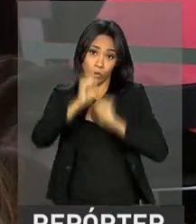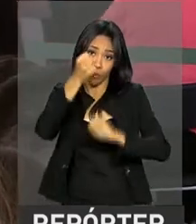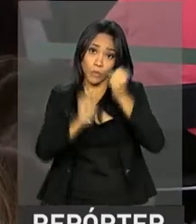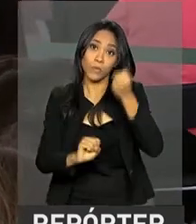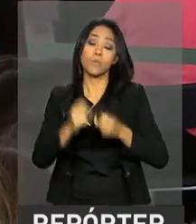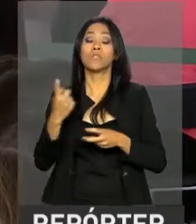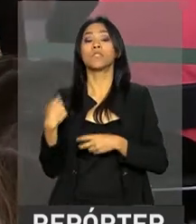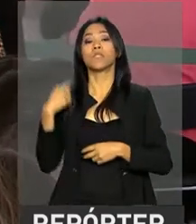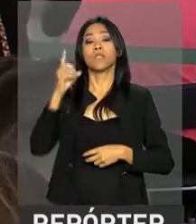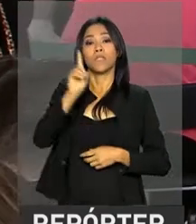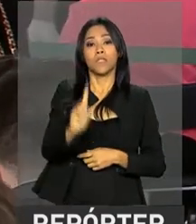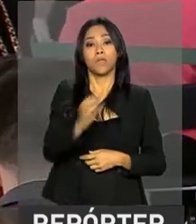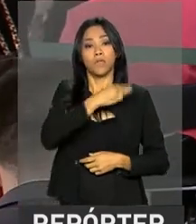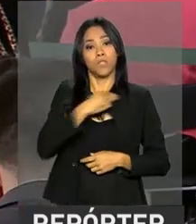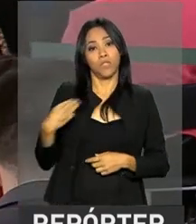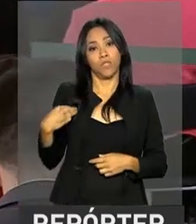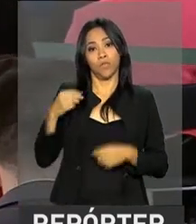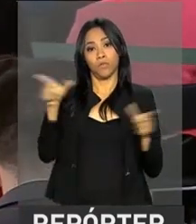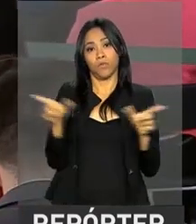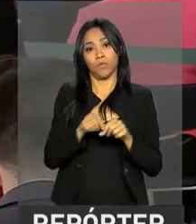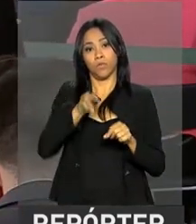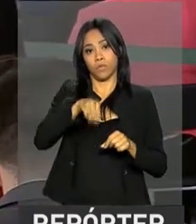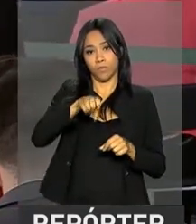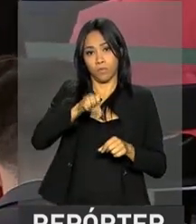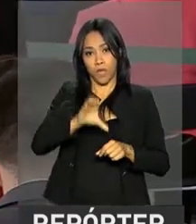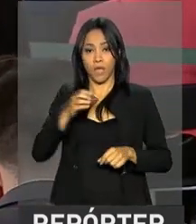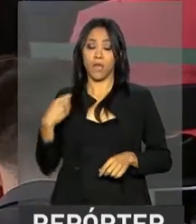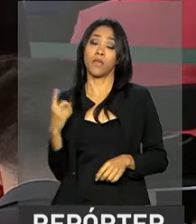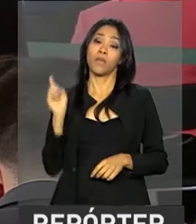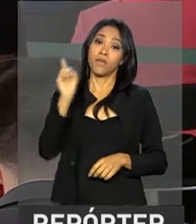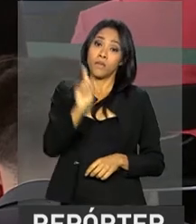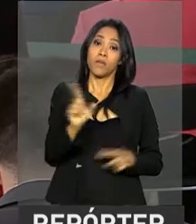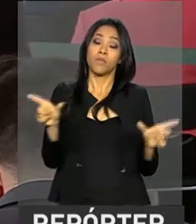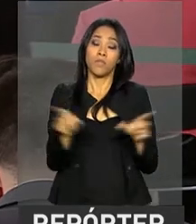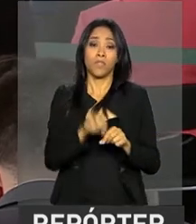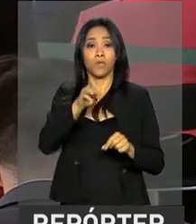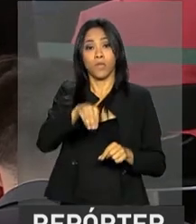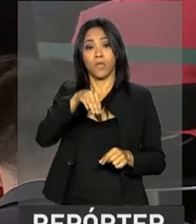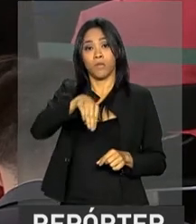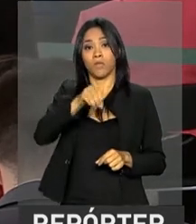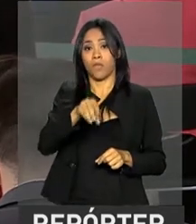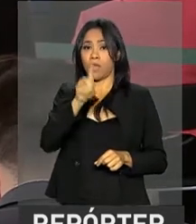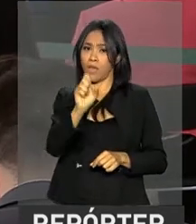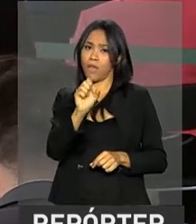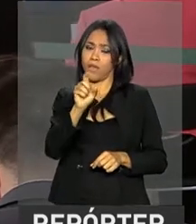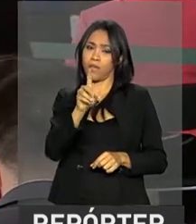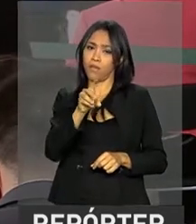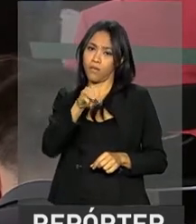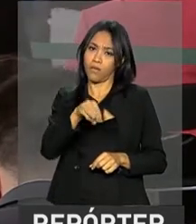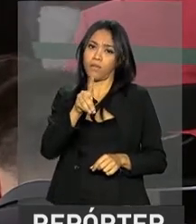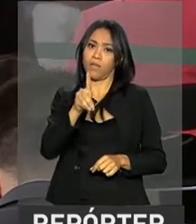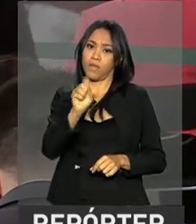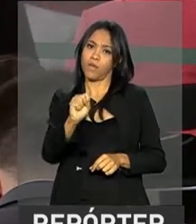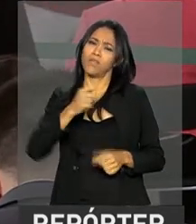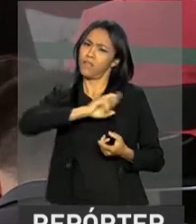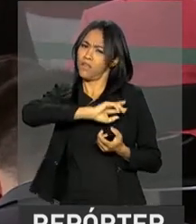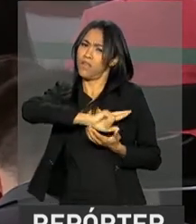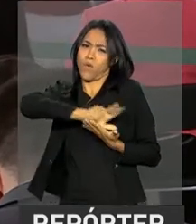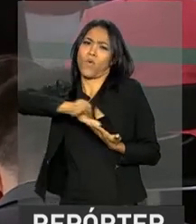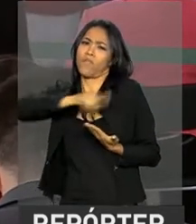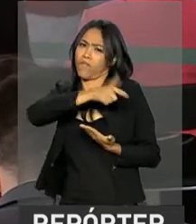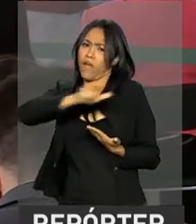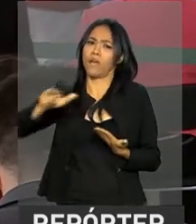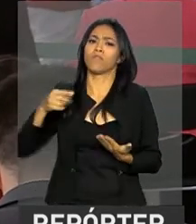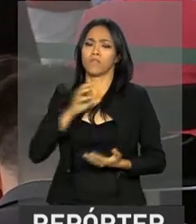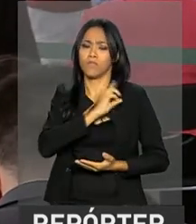Serviços, o ministro da Educação, o ministro também do Desenvolvimento Social, entre outras autoridades. Então, olha só, Carla, a expectativa é que sejam